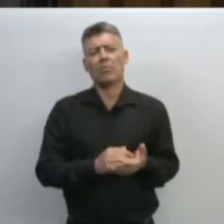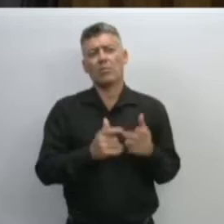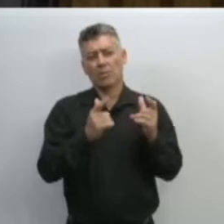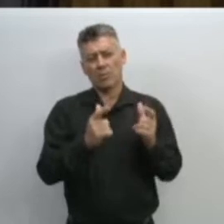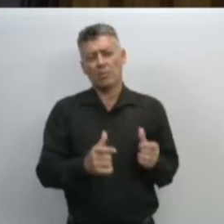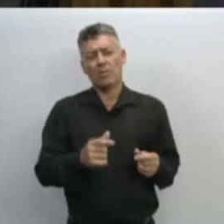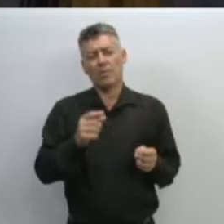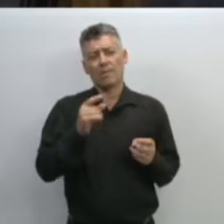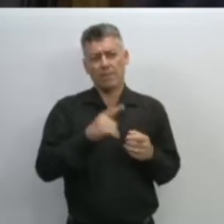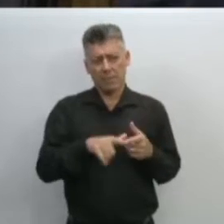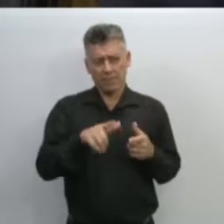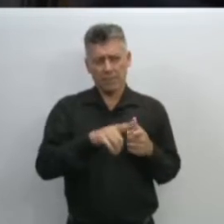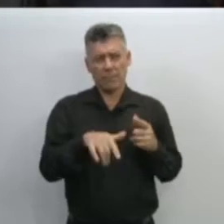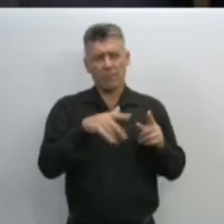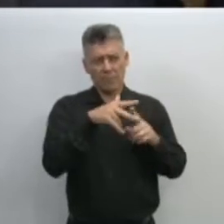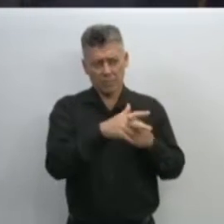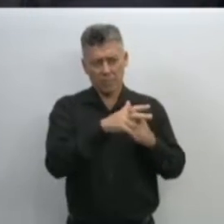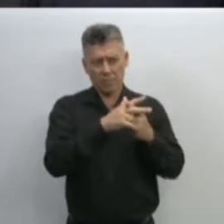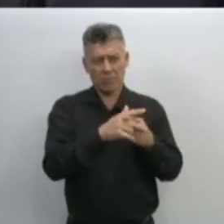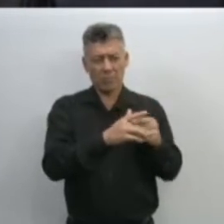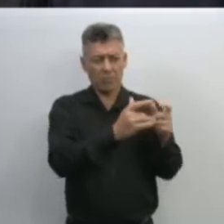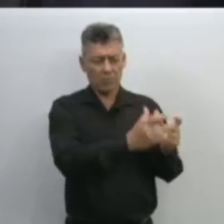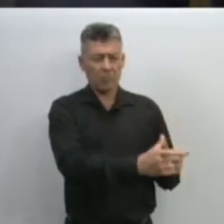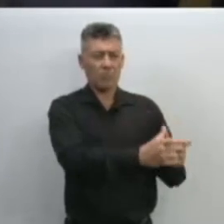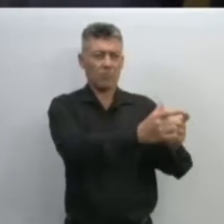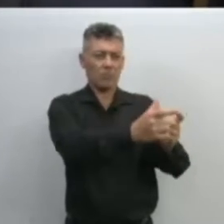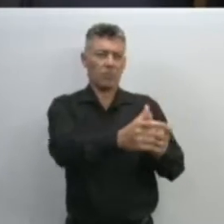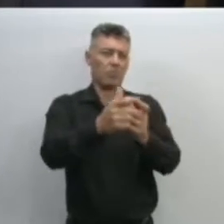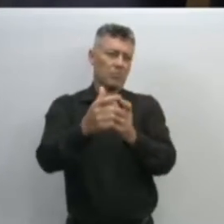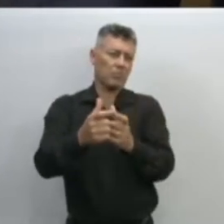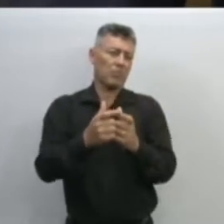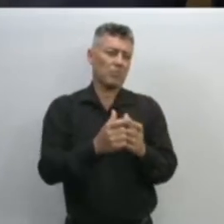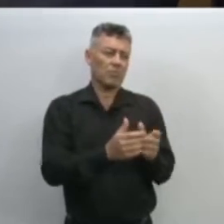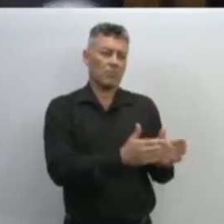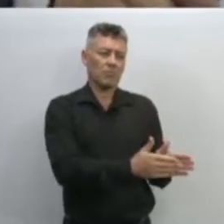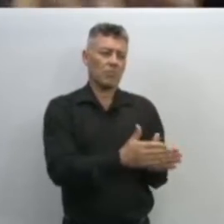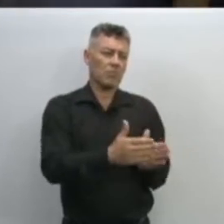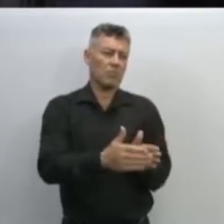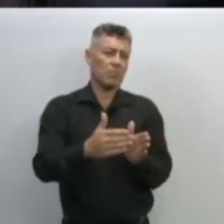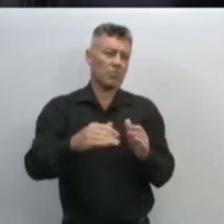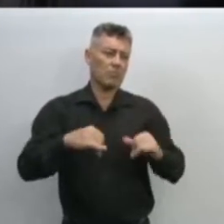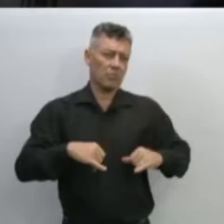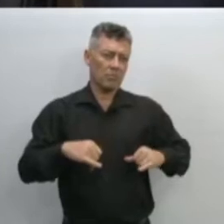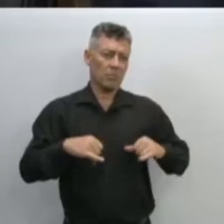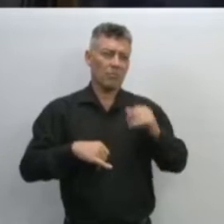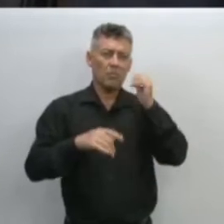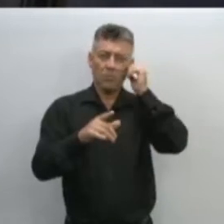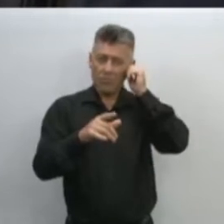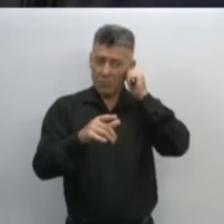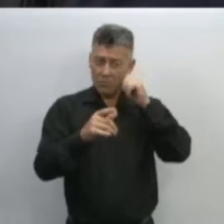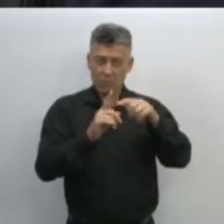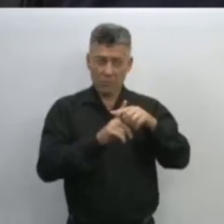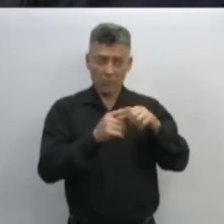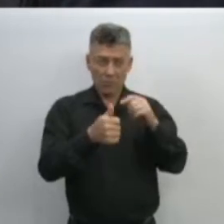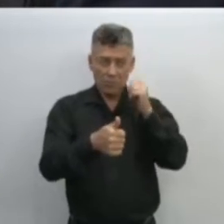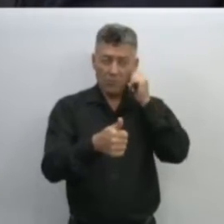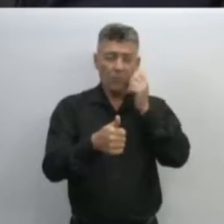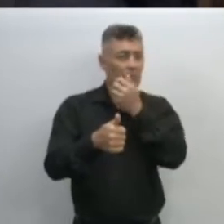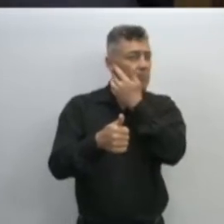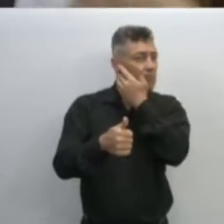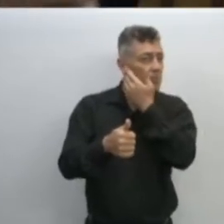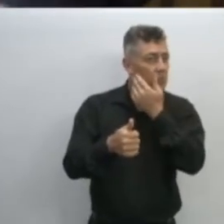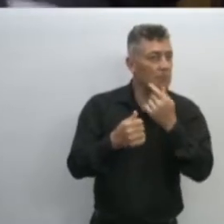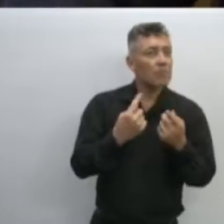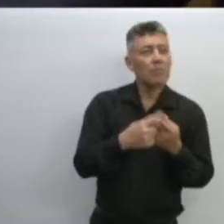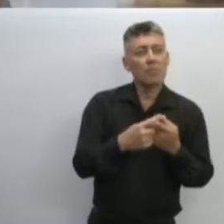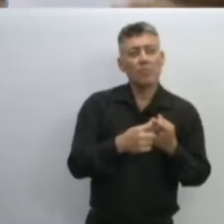está passando por uma reforma, várias suítes, vários leitos de enfermaria estão sofrendo reforma, isso é muito positivo, porque, de fato, a